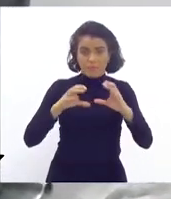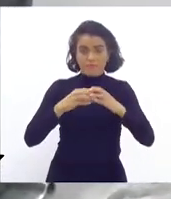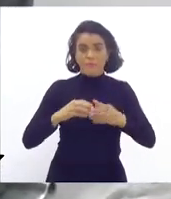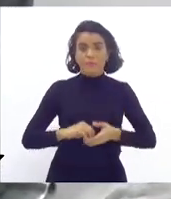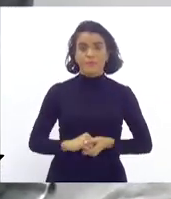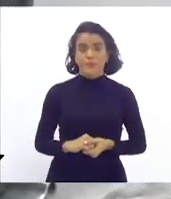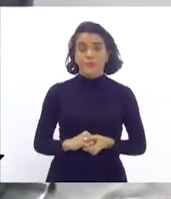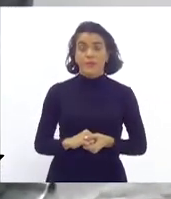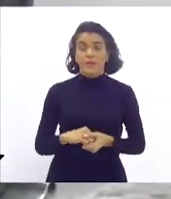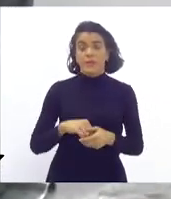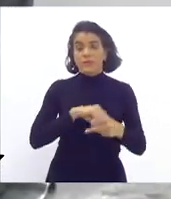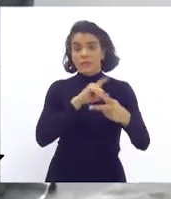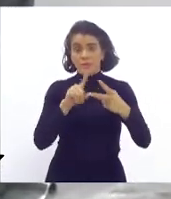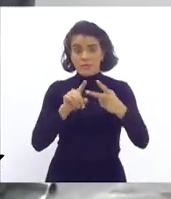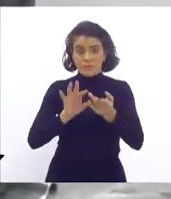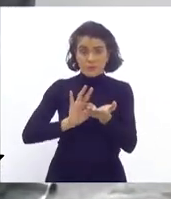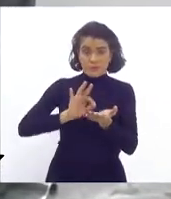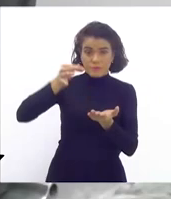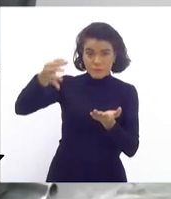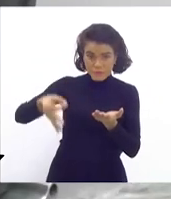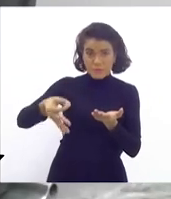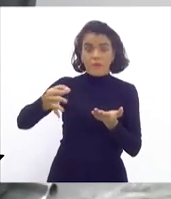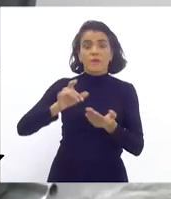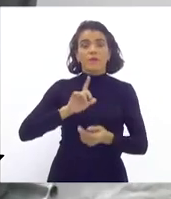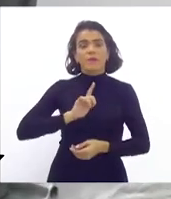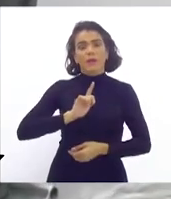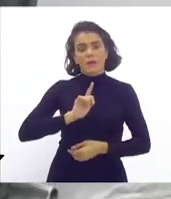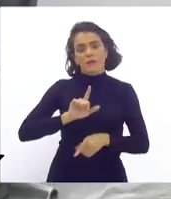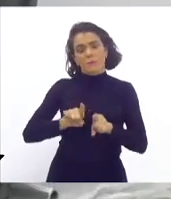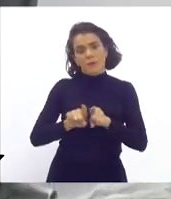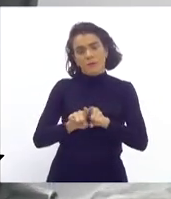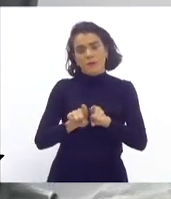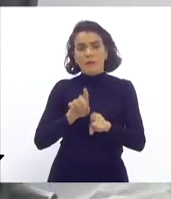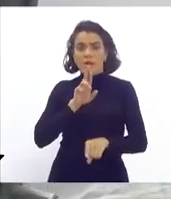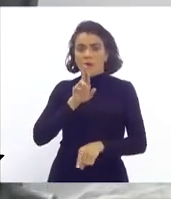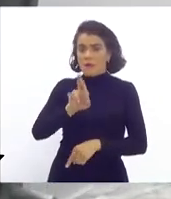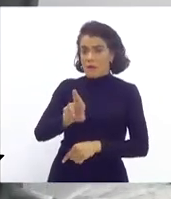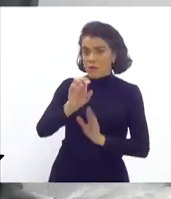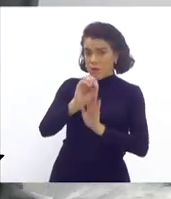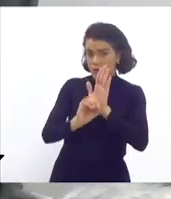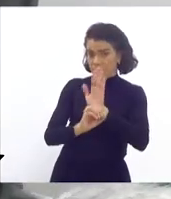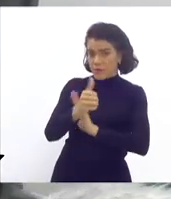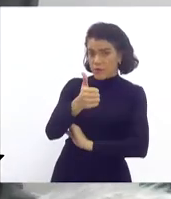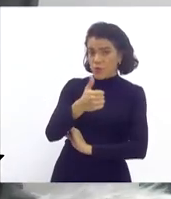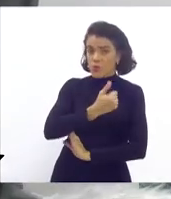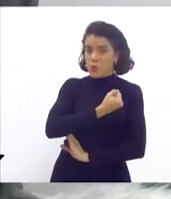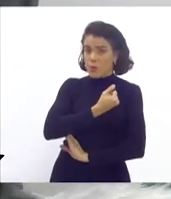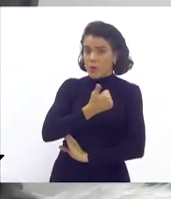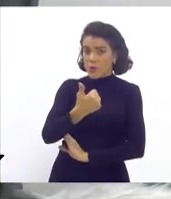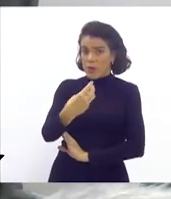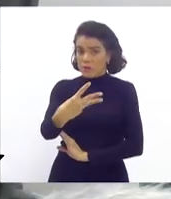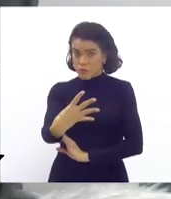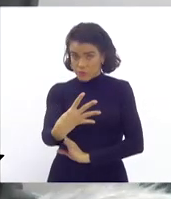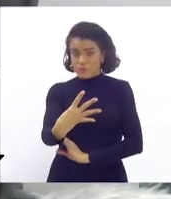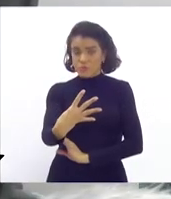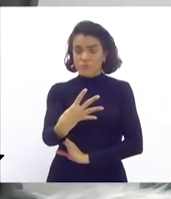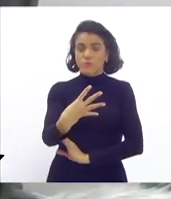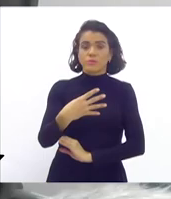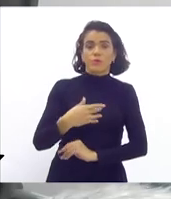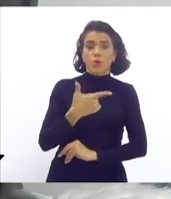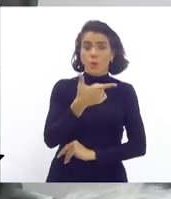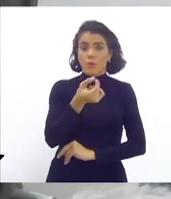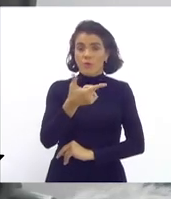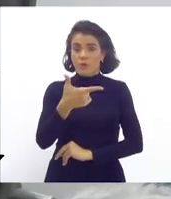depois na segunda página ela coloca todavia em resposta ao Ofício 14 de 23 A empresa informa que